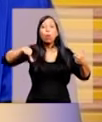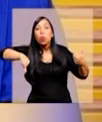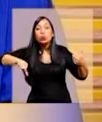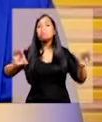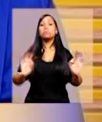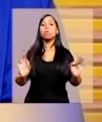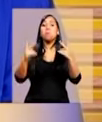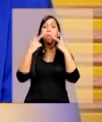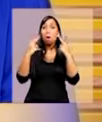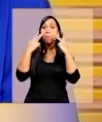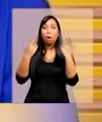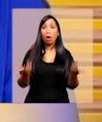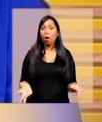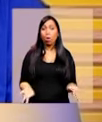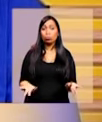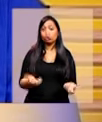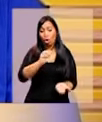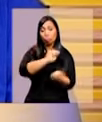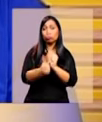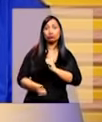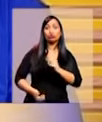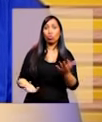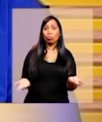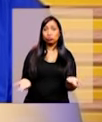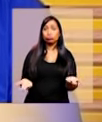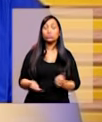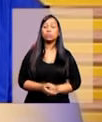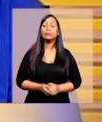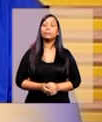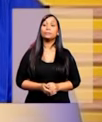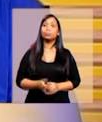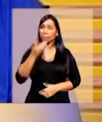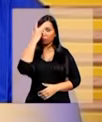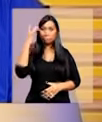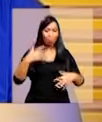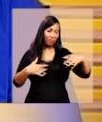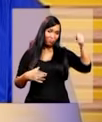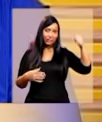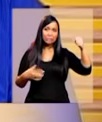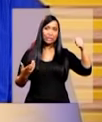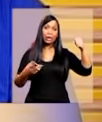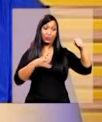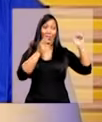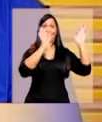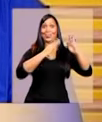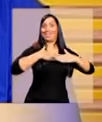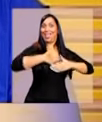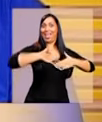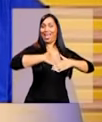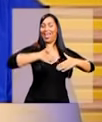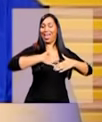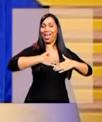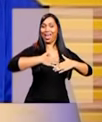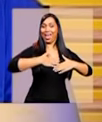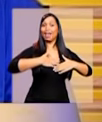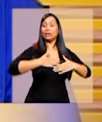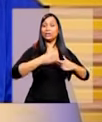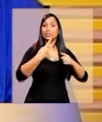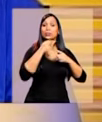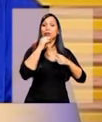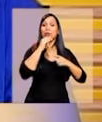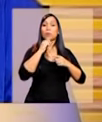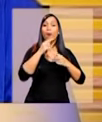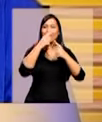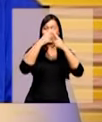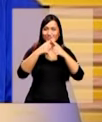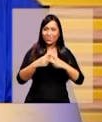ruim. É só um jogo. As pessoas do time que vencer vão ficar muito felizes. Se for